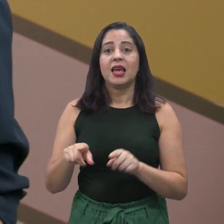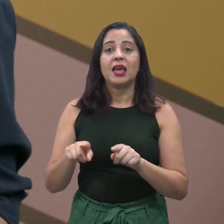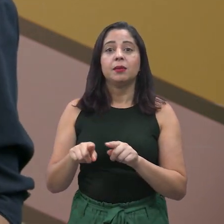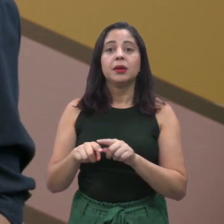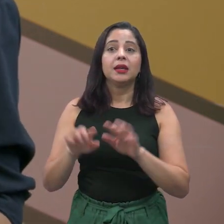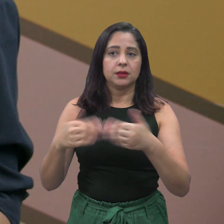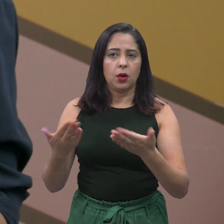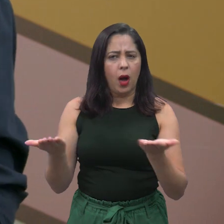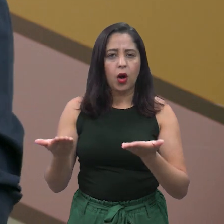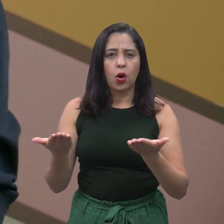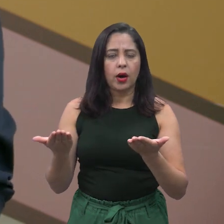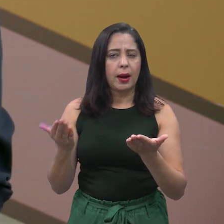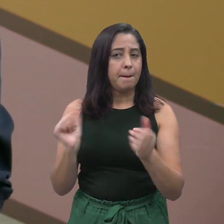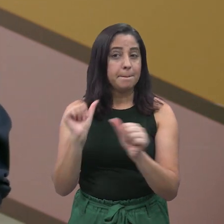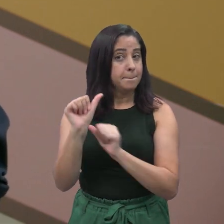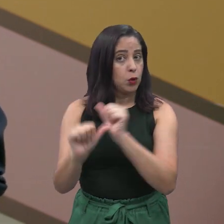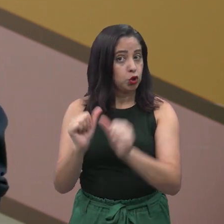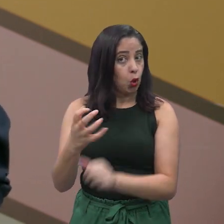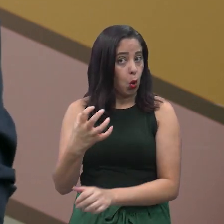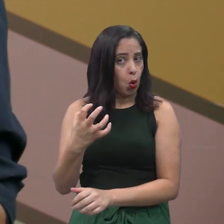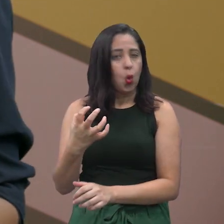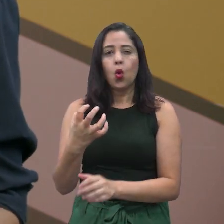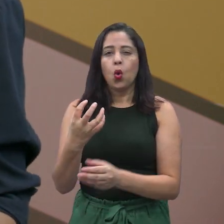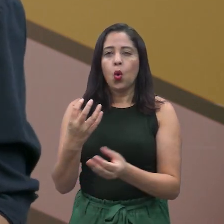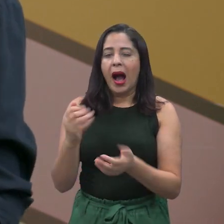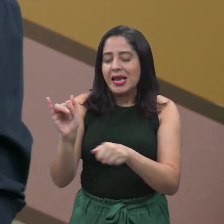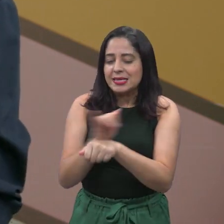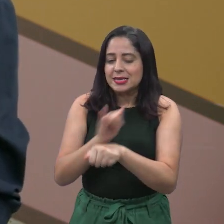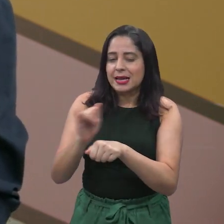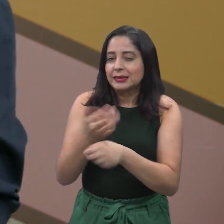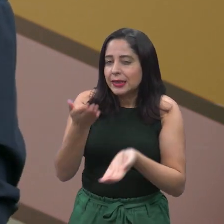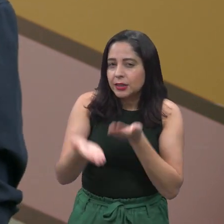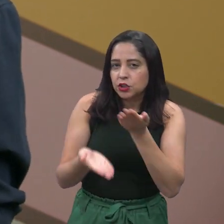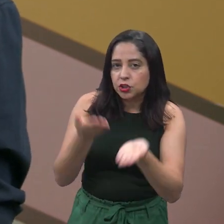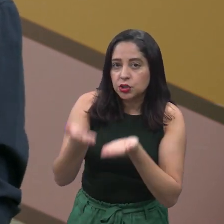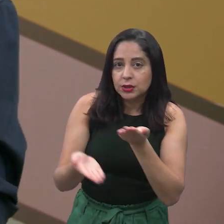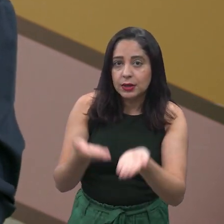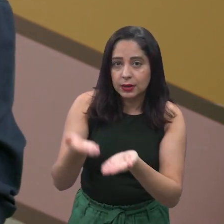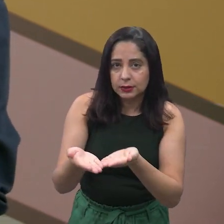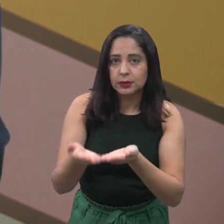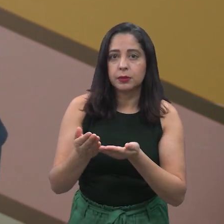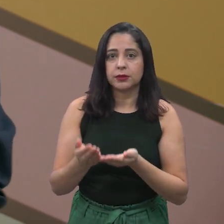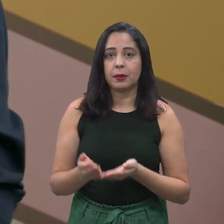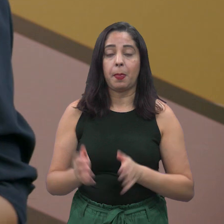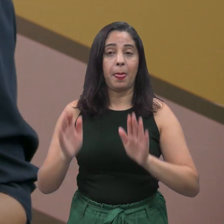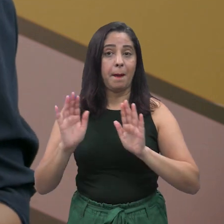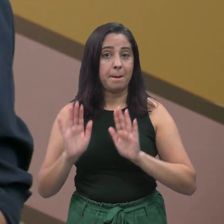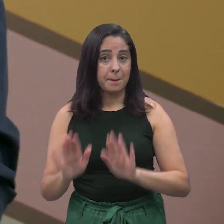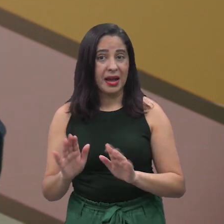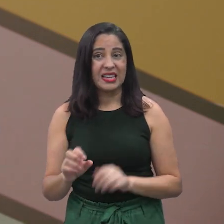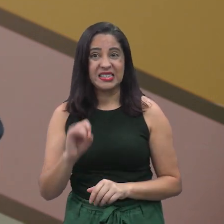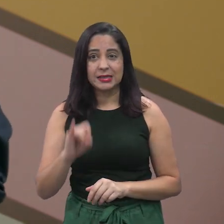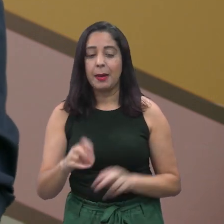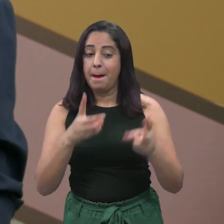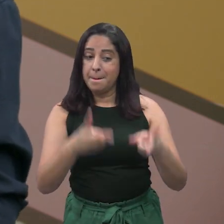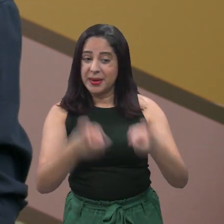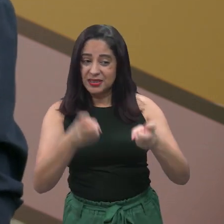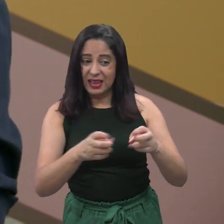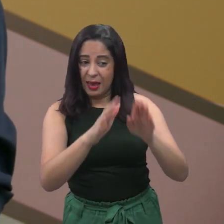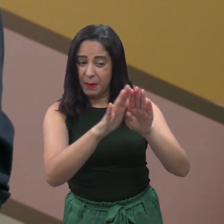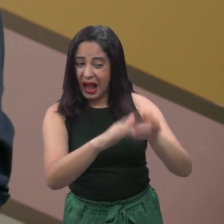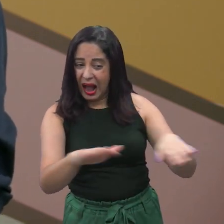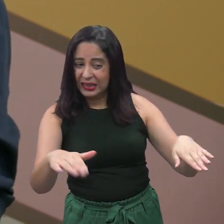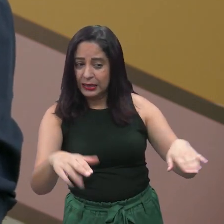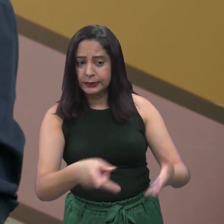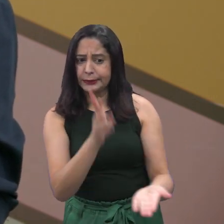maiores. Então, mudou bastante a forma de ser usado. Agora, o que temos também, quando temos a recorrência, uma hora atrás da outra, tem uma